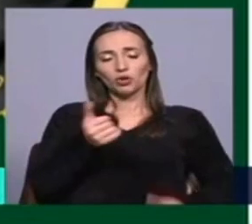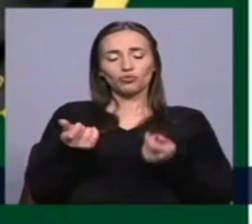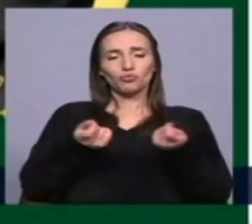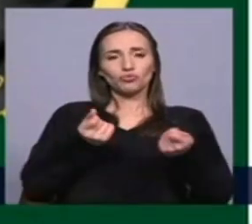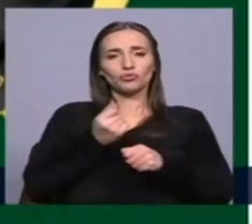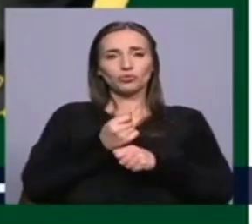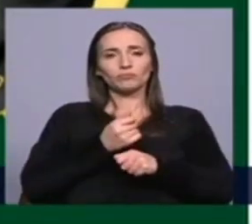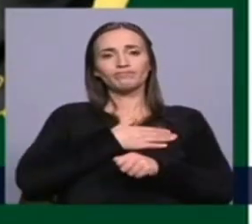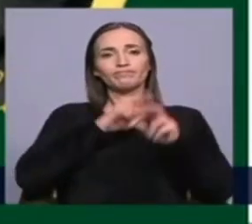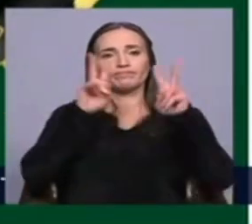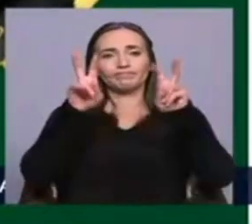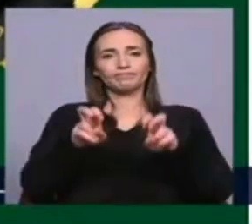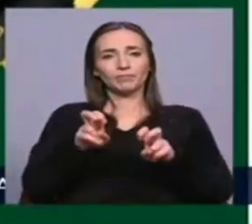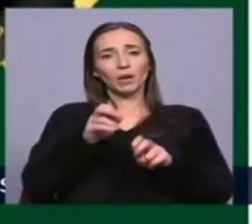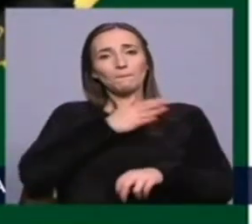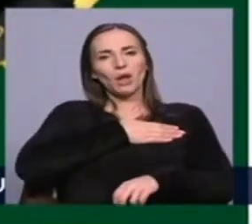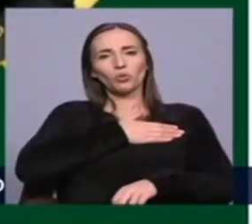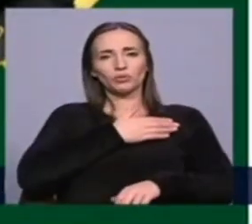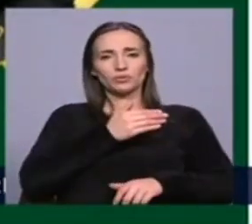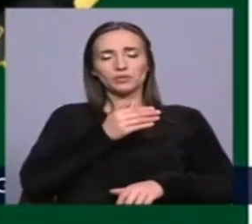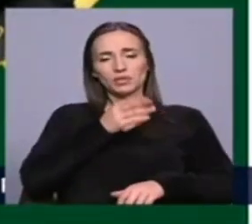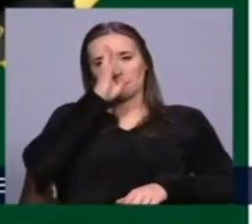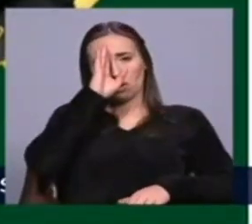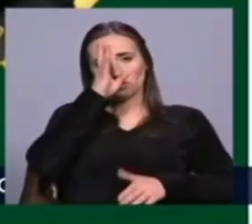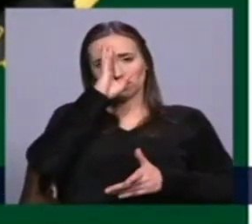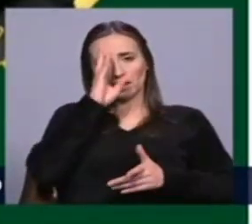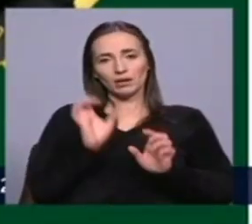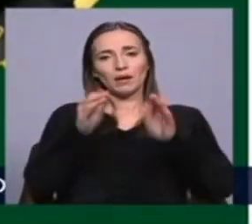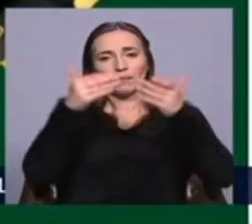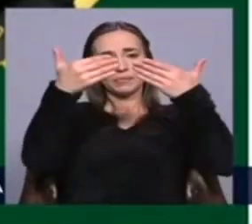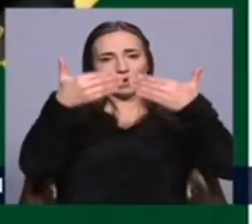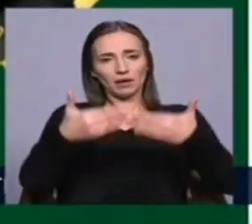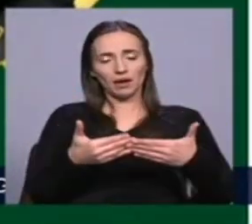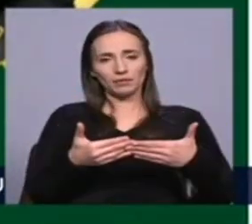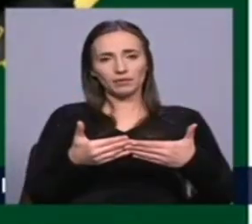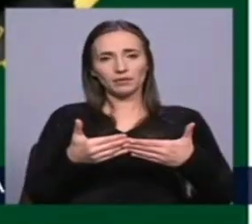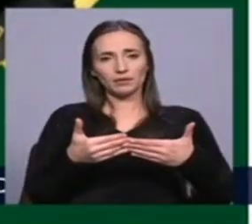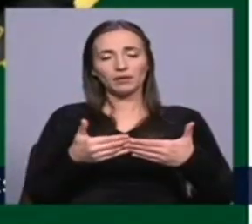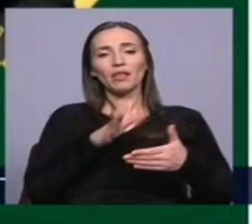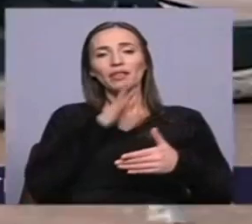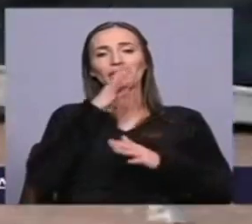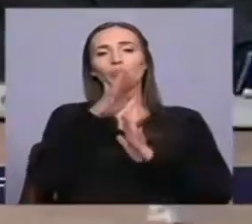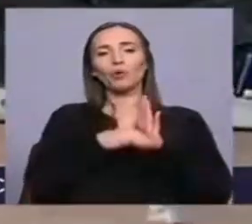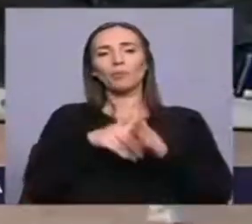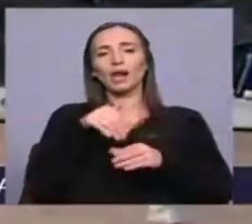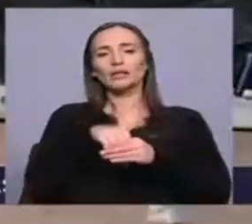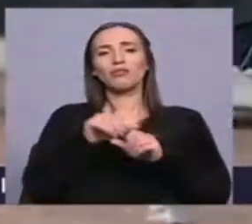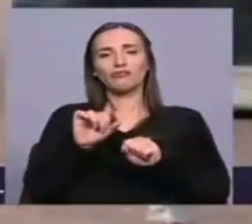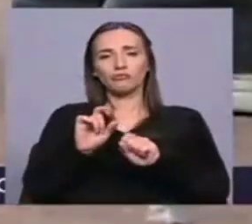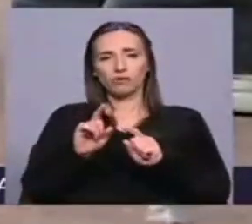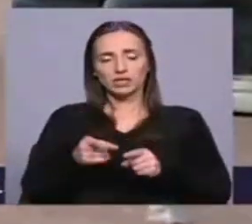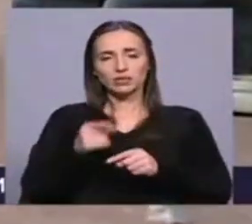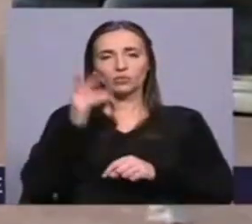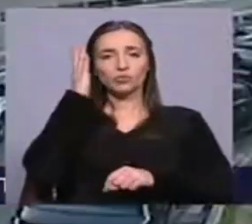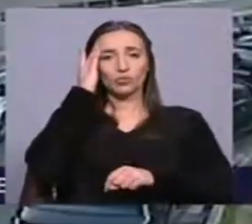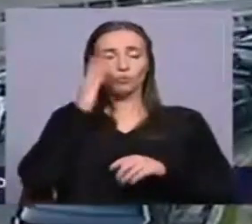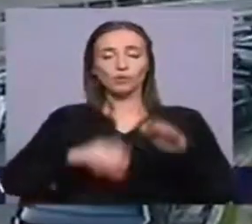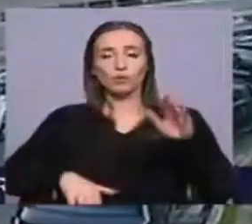Meu Sporting para criar uma página na internet onde dá conta do programa eleitoral. Do número recorde